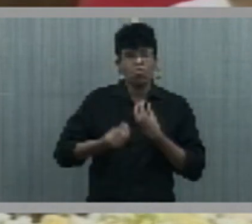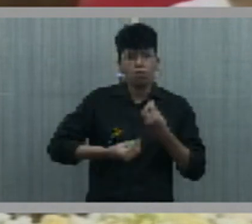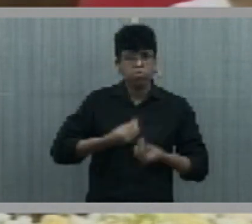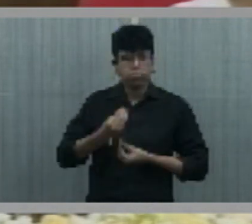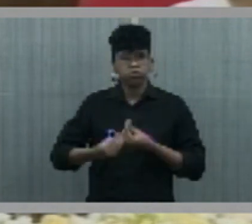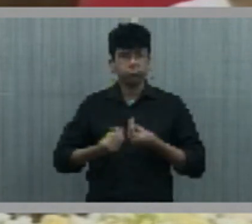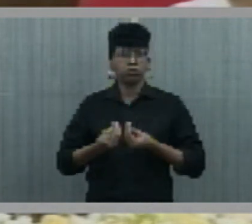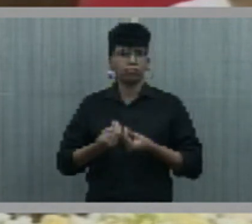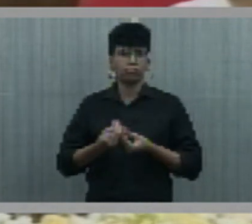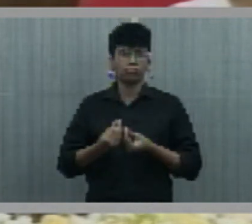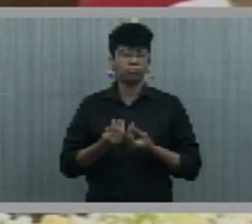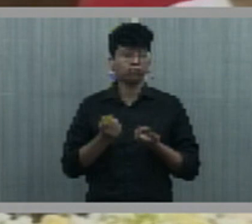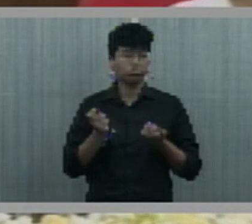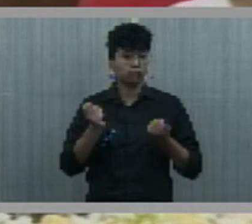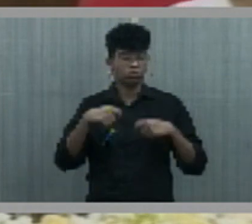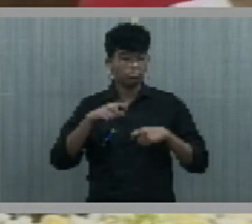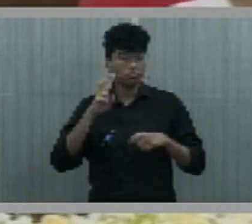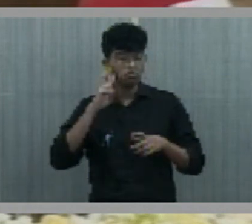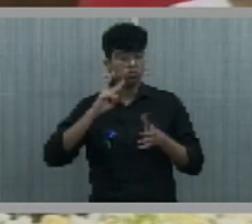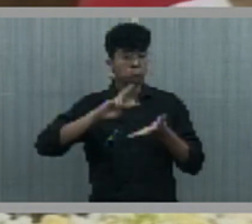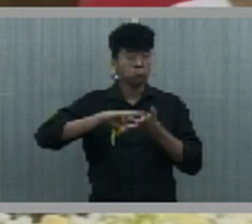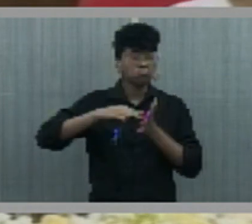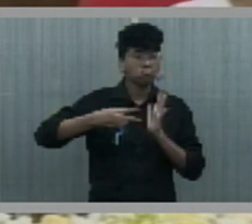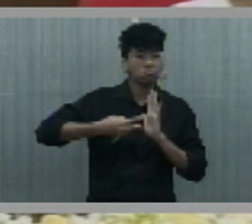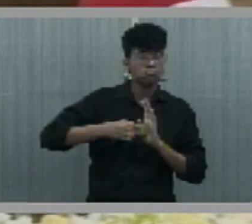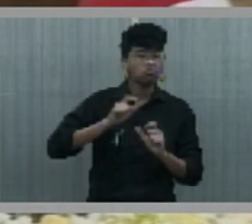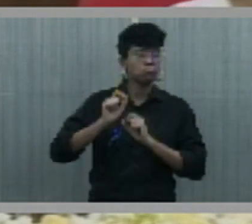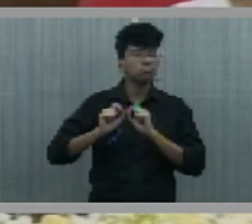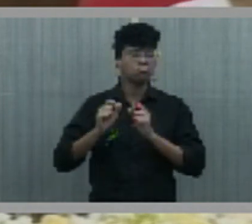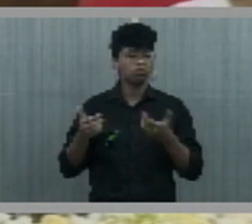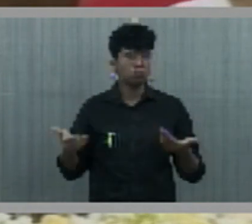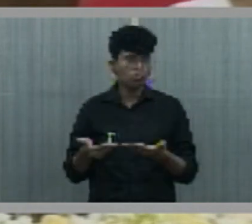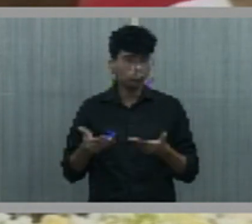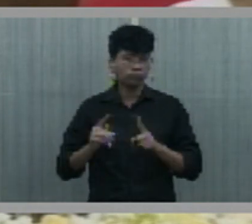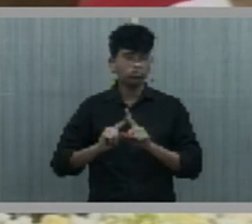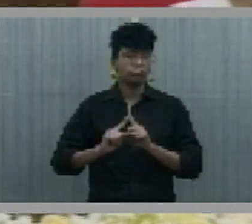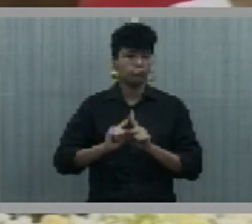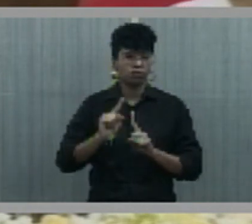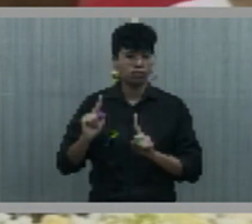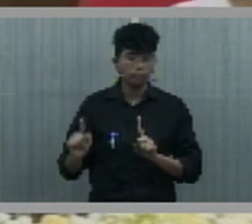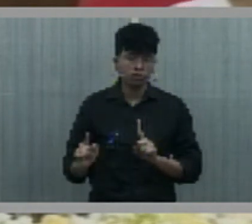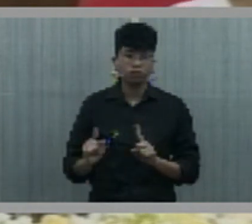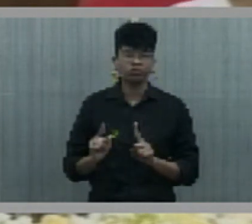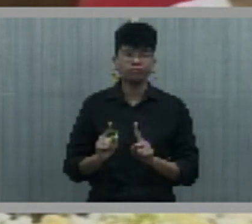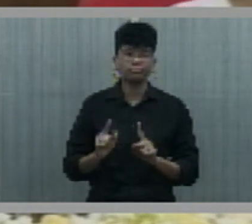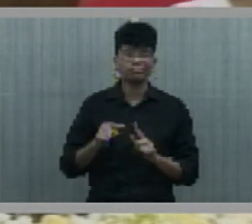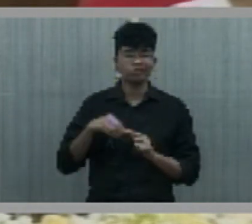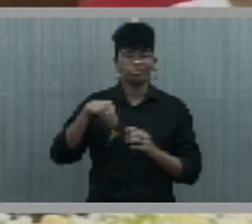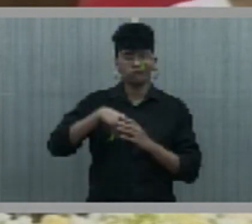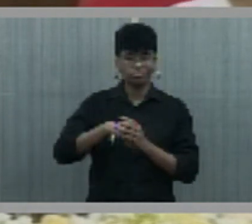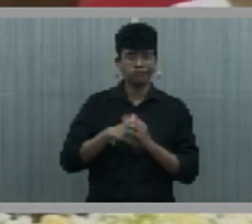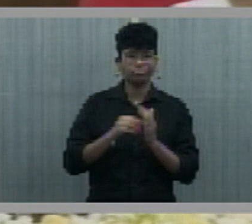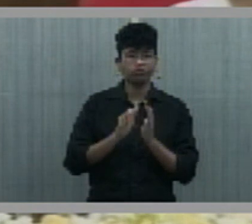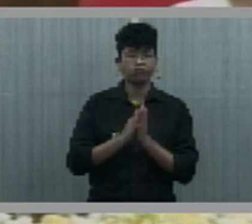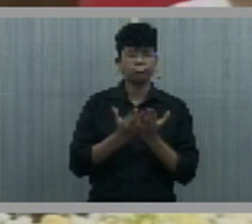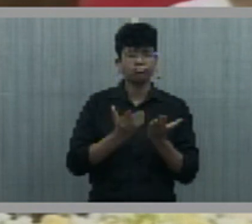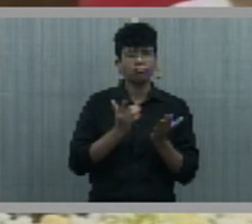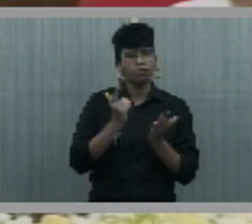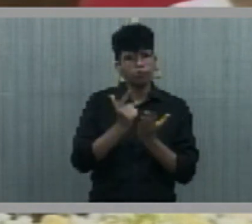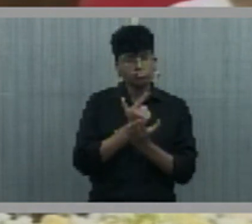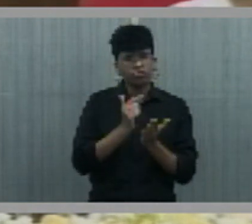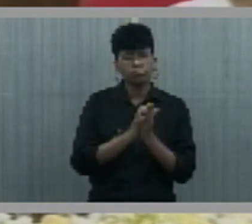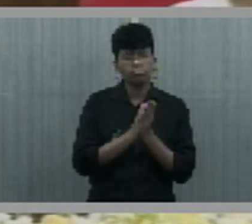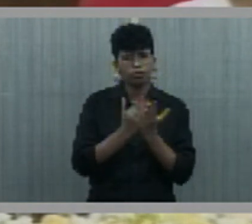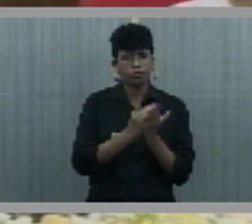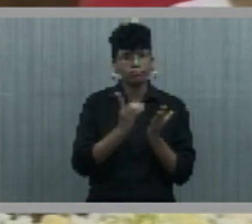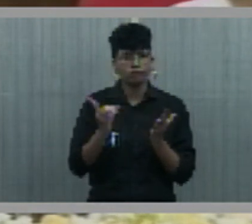que podem ser dadas a este gesto. Mais ainda porque no Evangelho que a liturgia nos